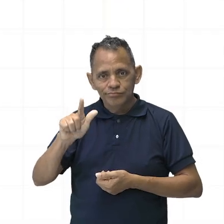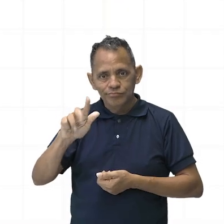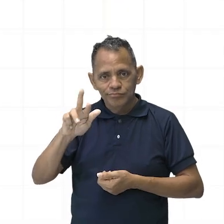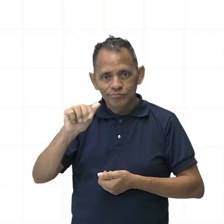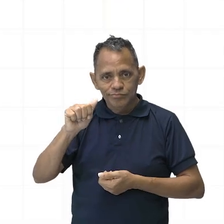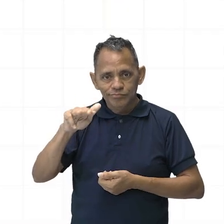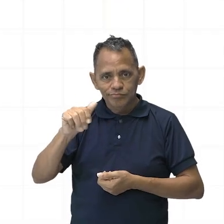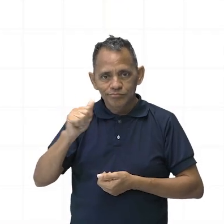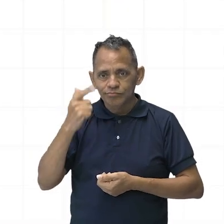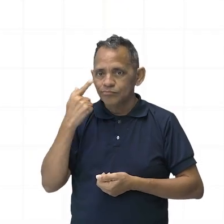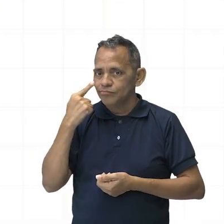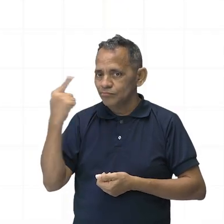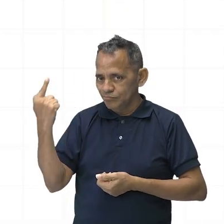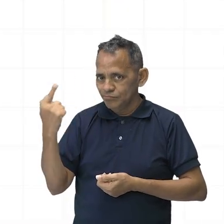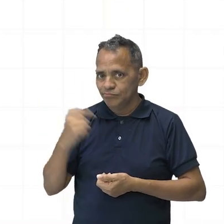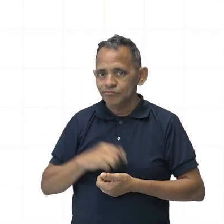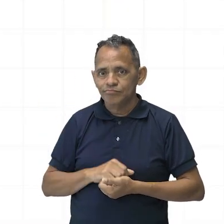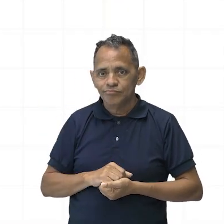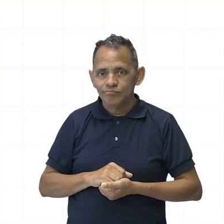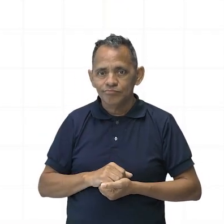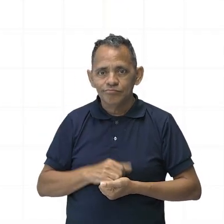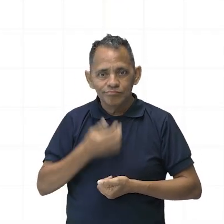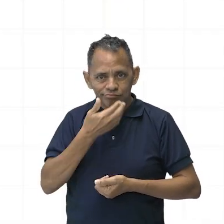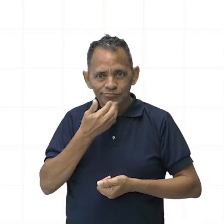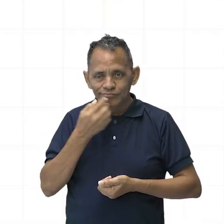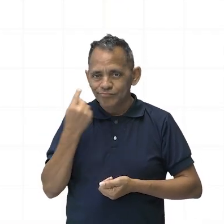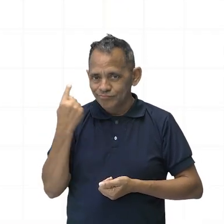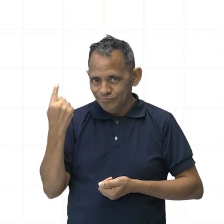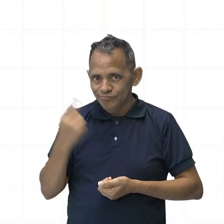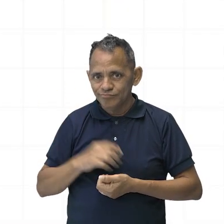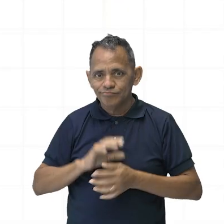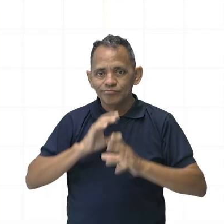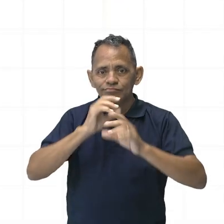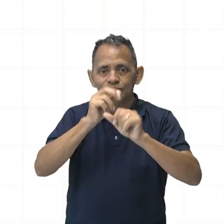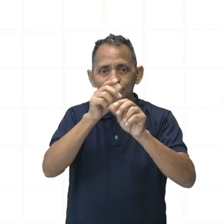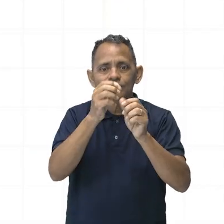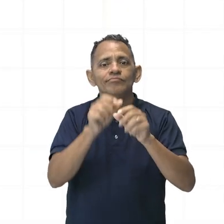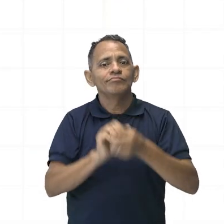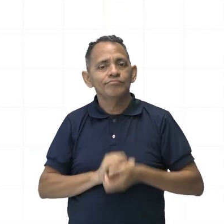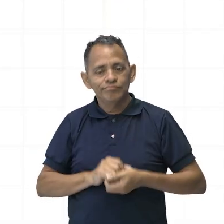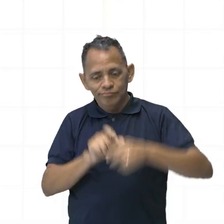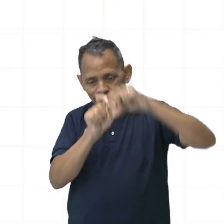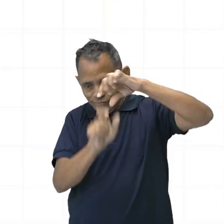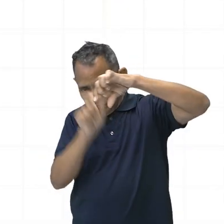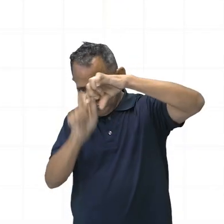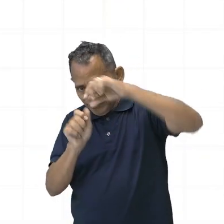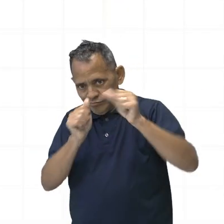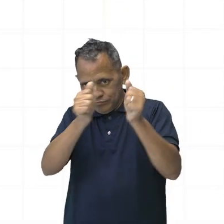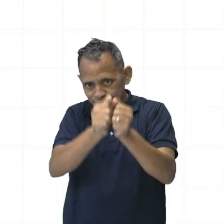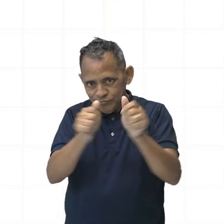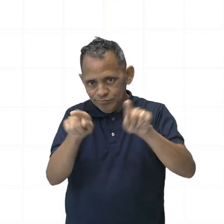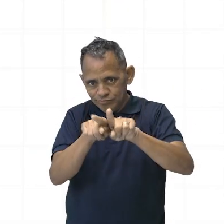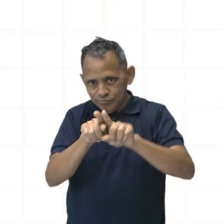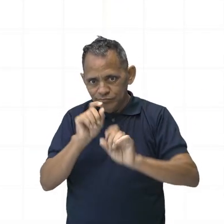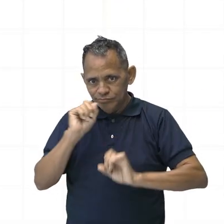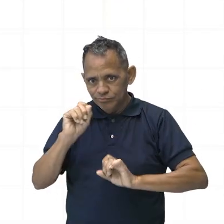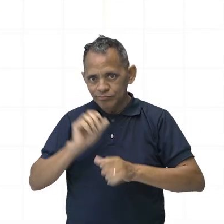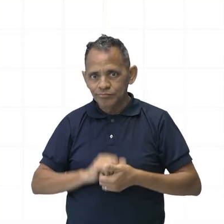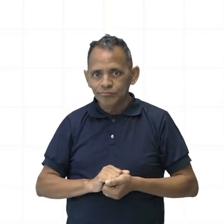Observe aqui que todas as colunas estão juntinhas, né? E as